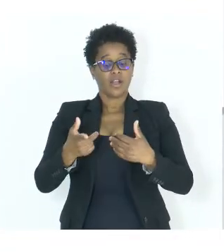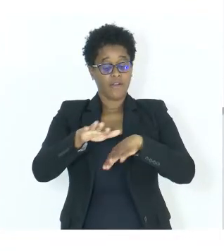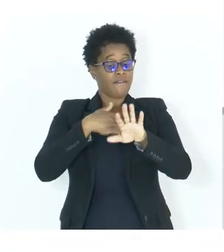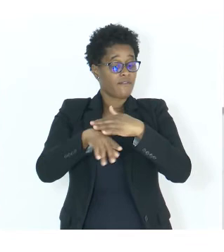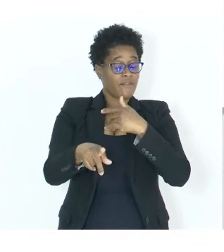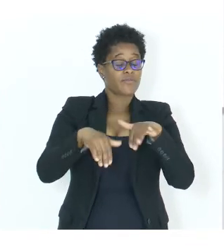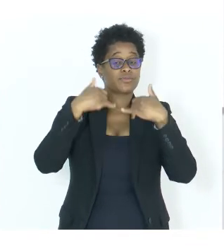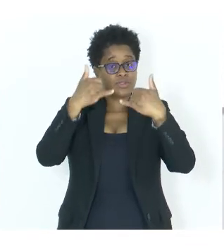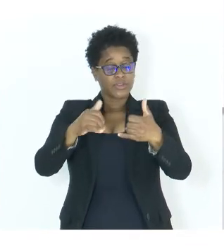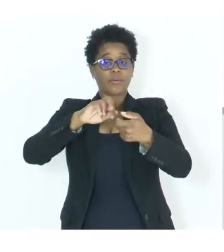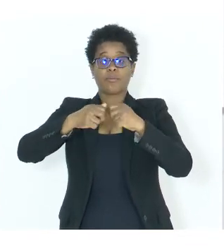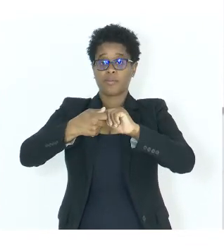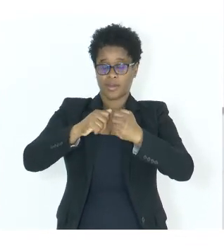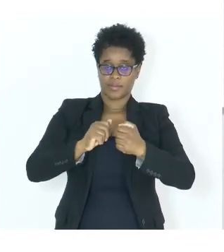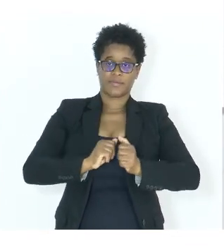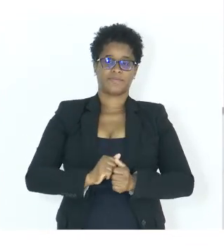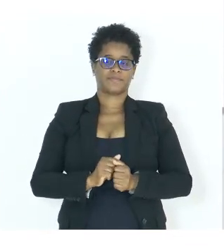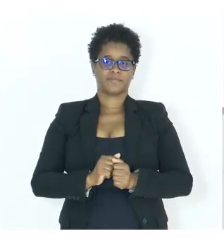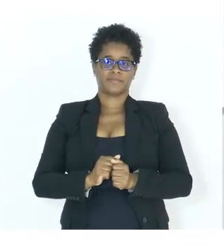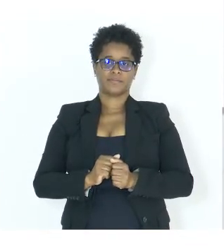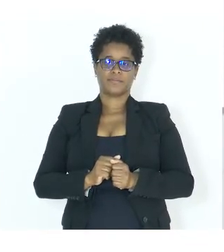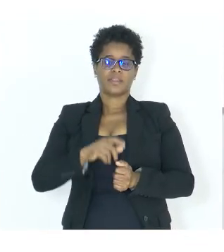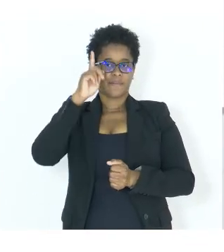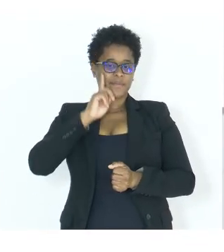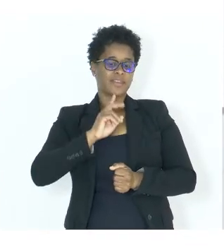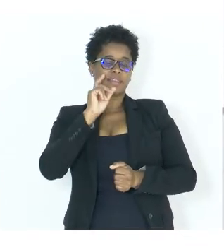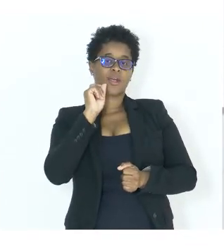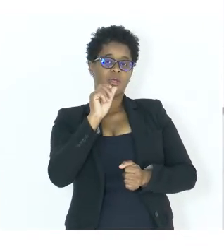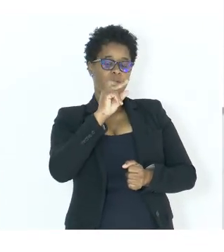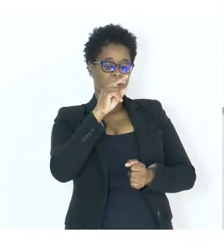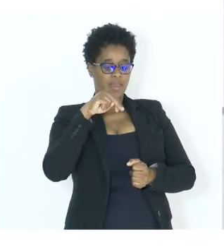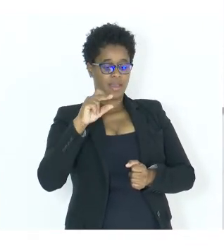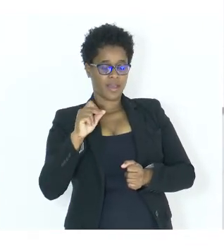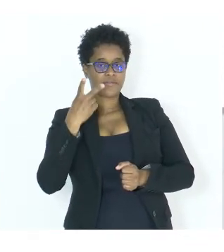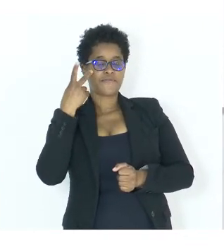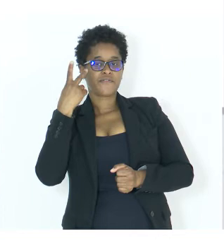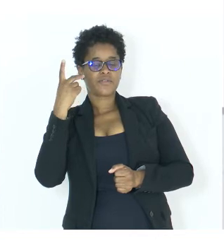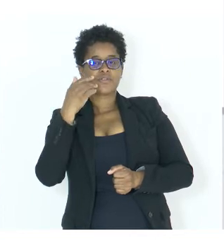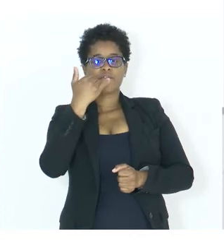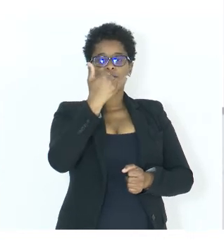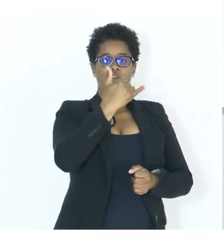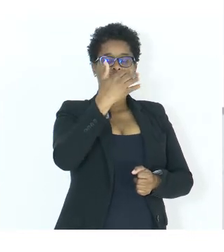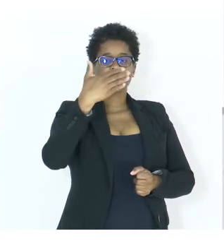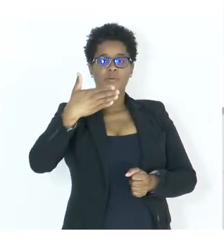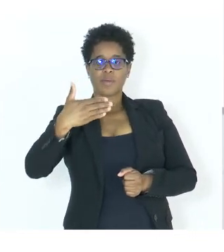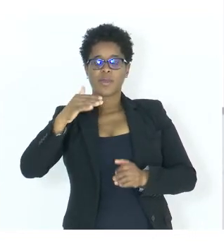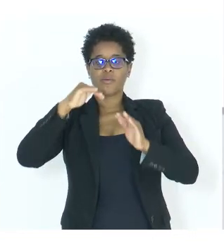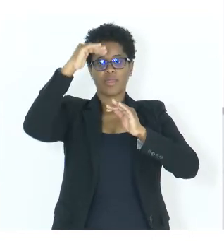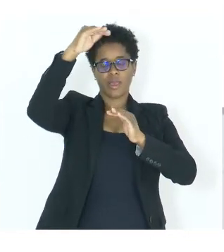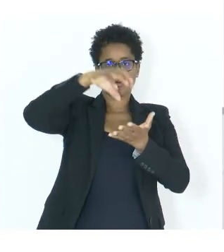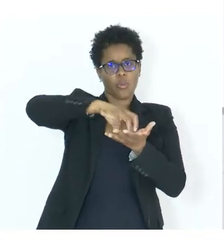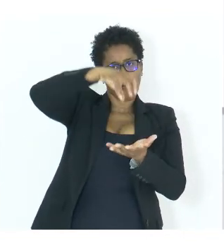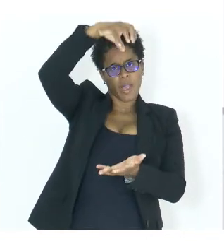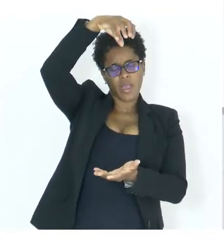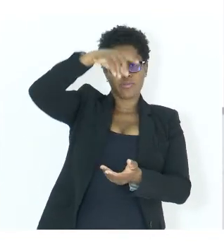Resolve o seguinte problema. A Ana mora no 21º andar de um